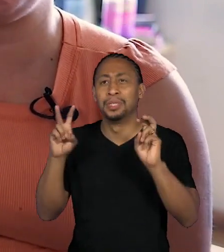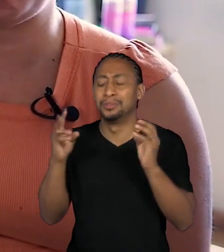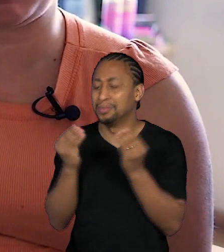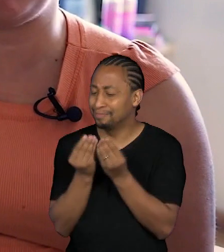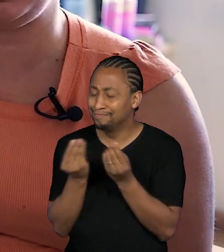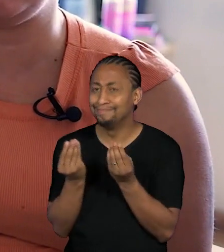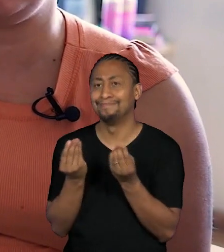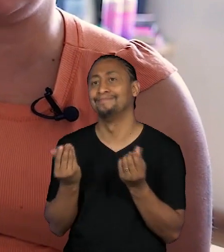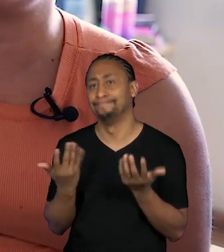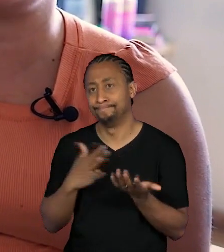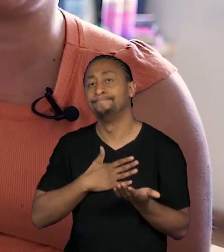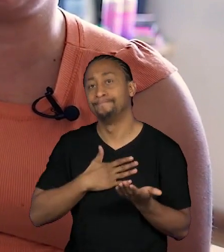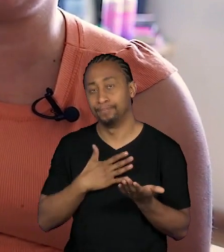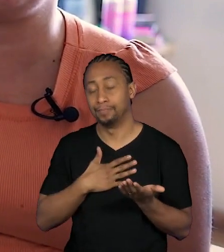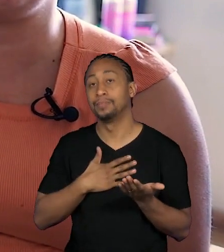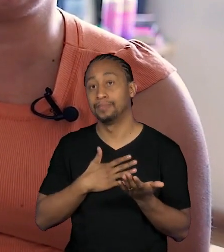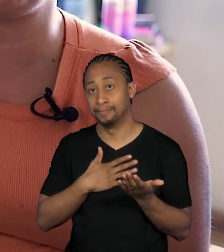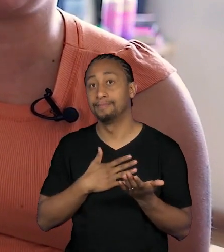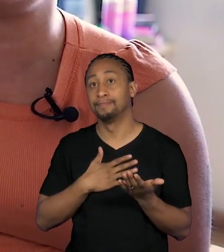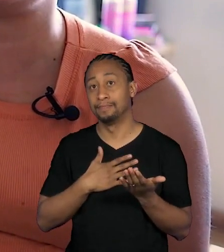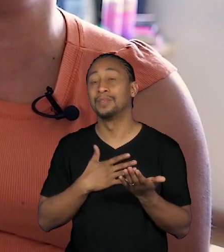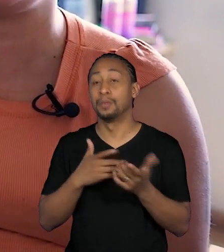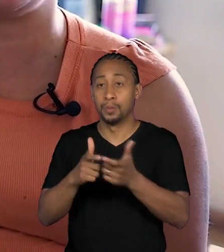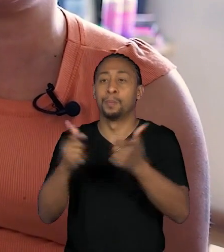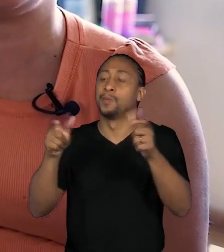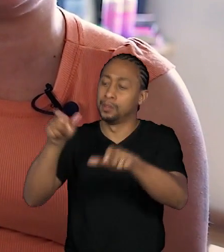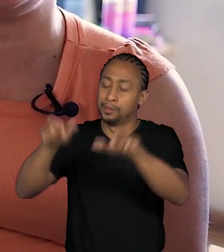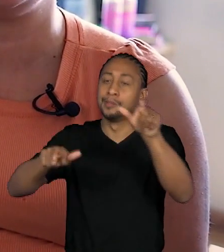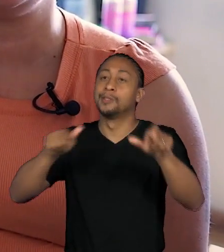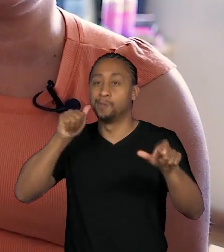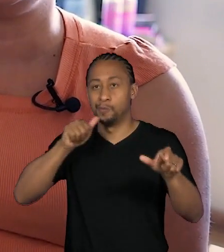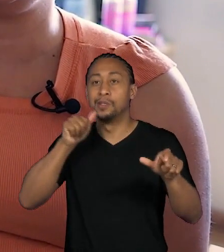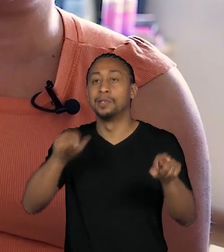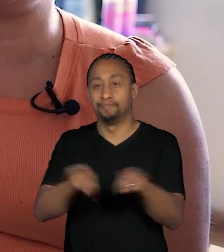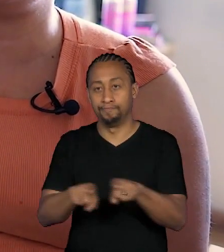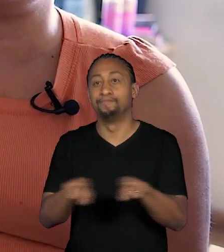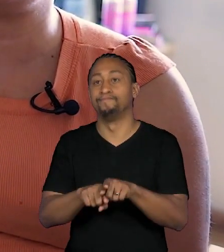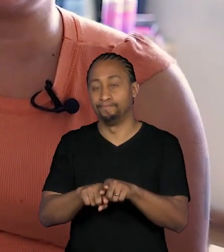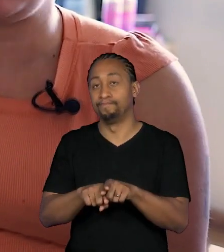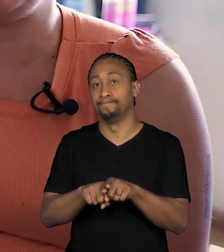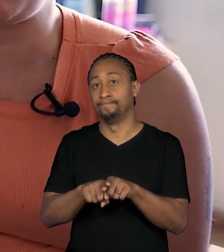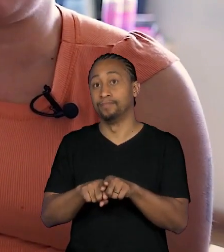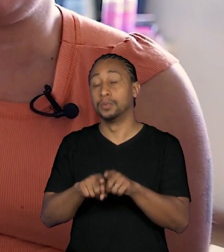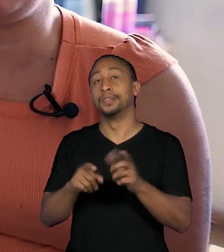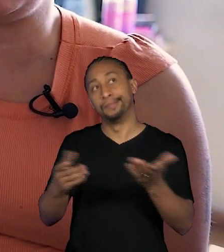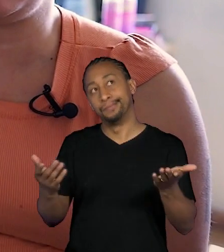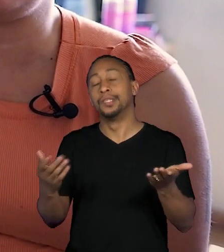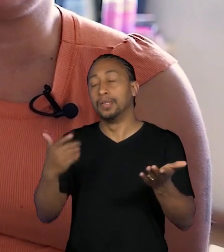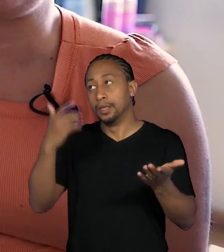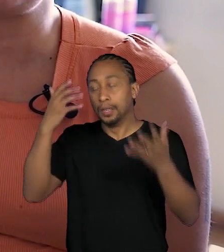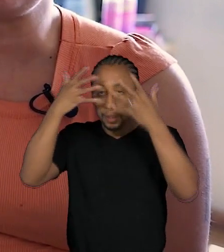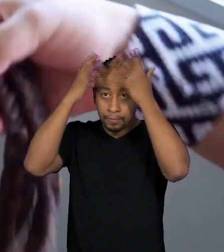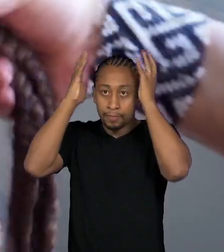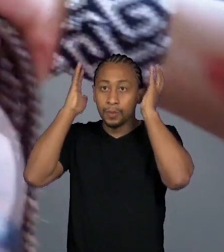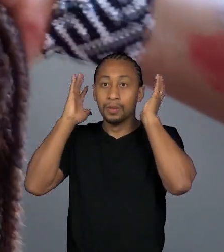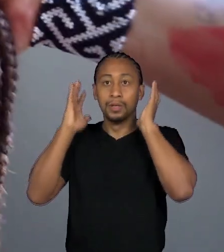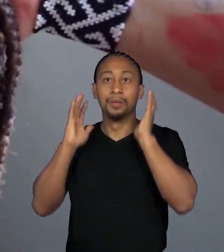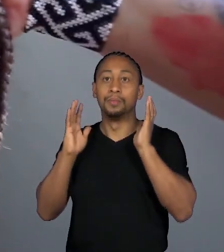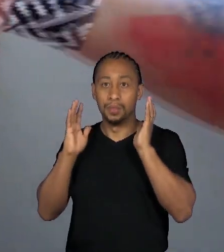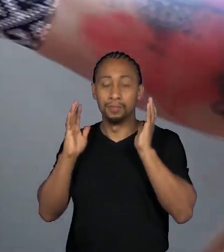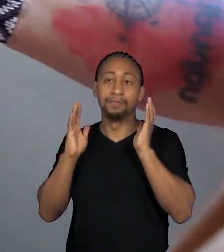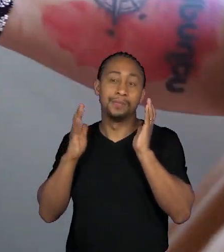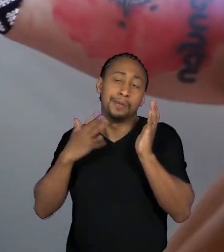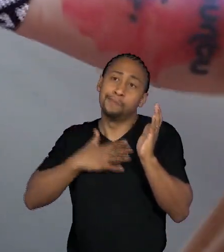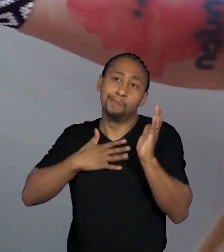delicado pra mim e acho que pra muitas mulheres também. Então, sim, meu cabelo é a